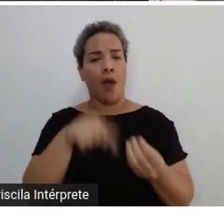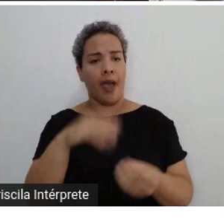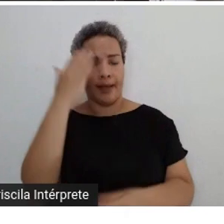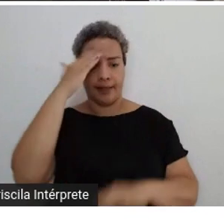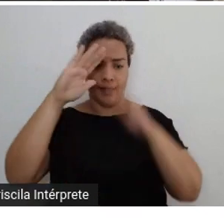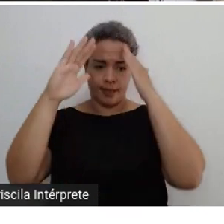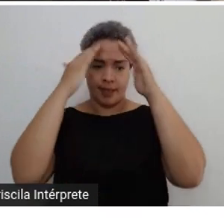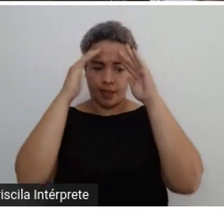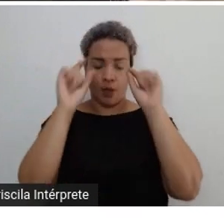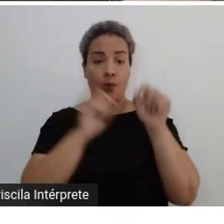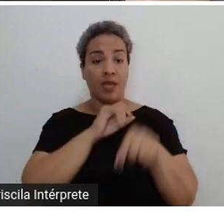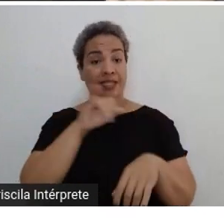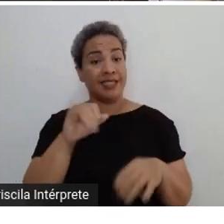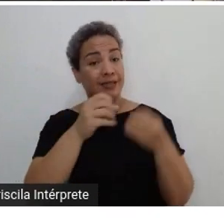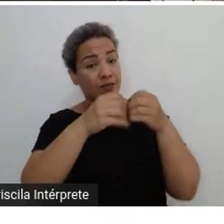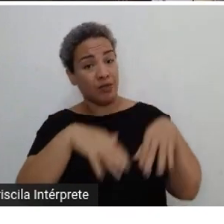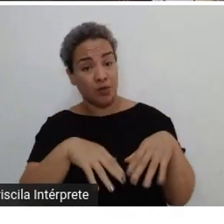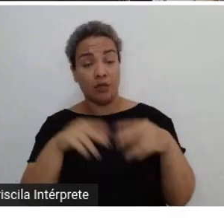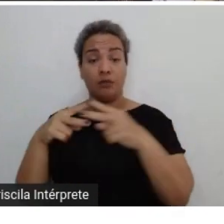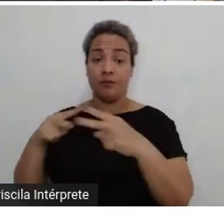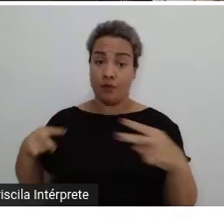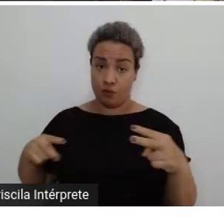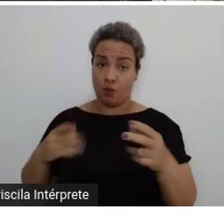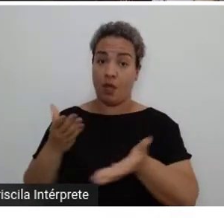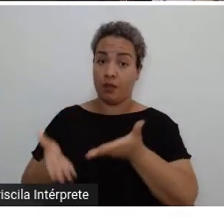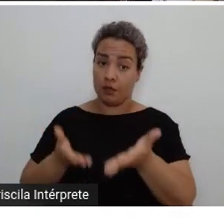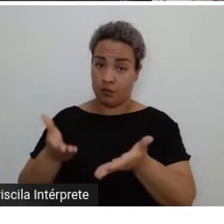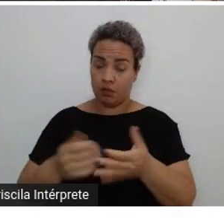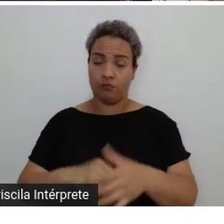se está tendo reflexo no assistente virtual, tá?